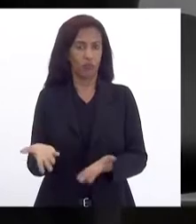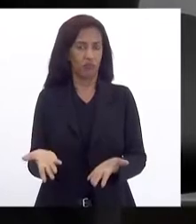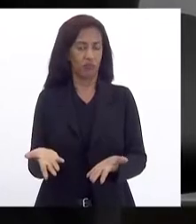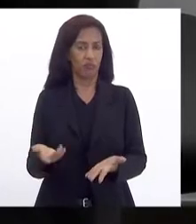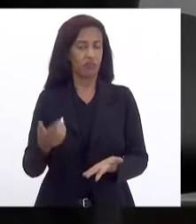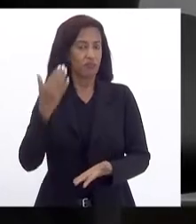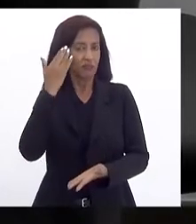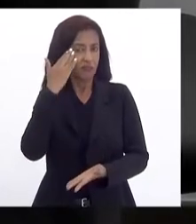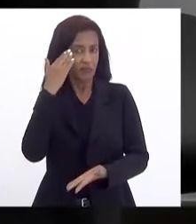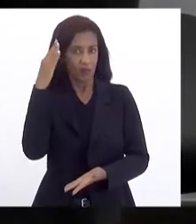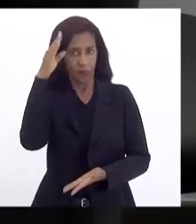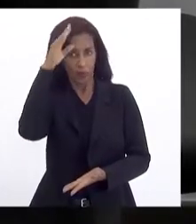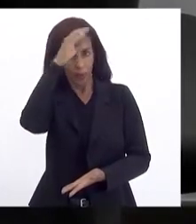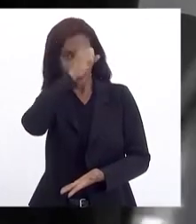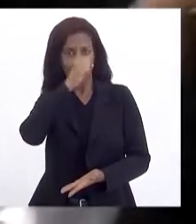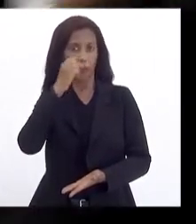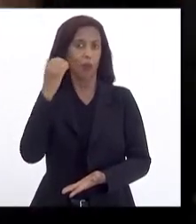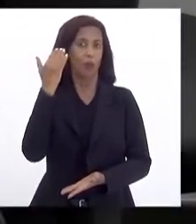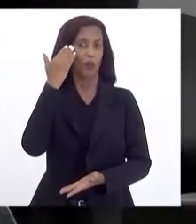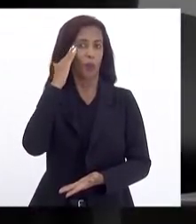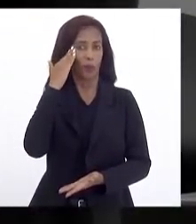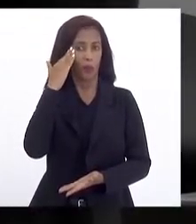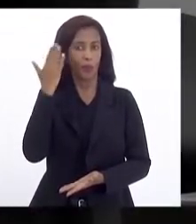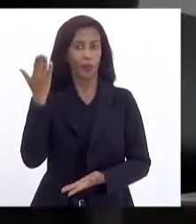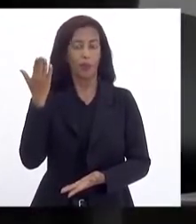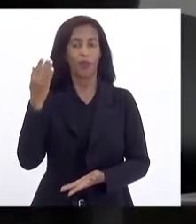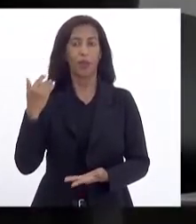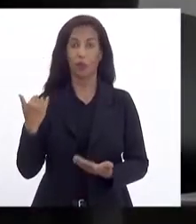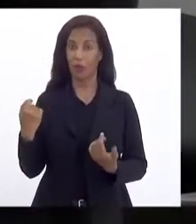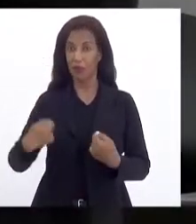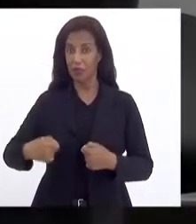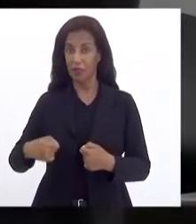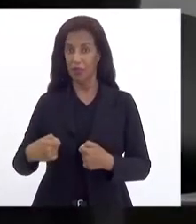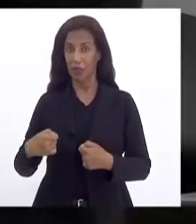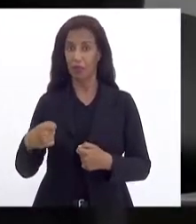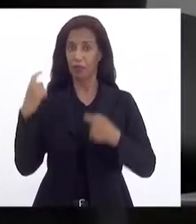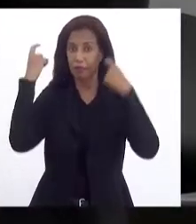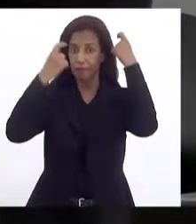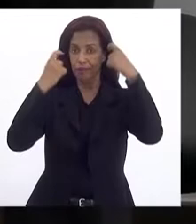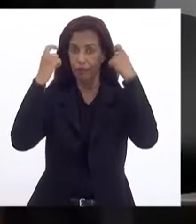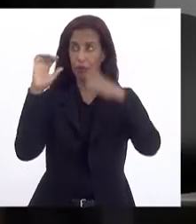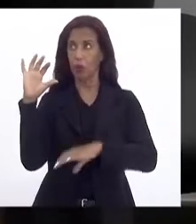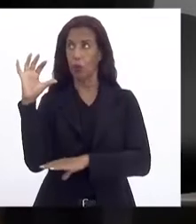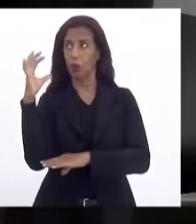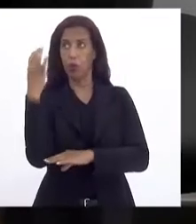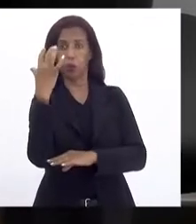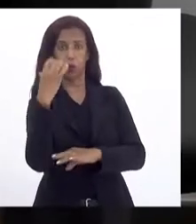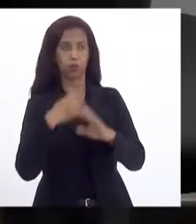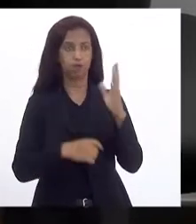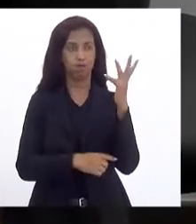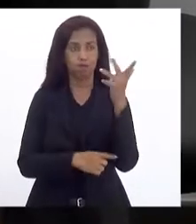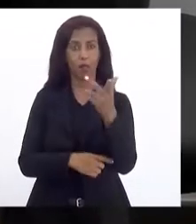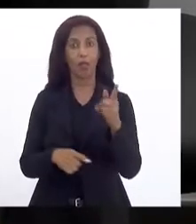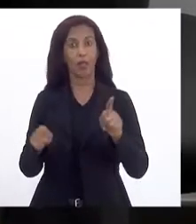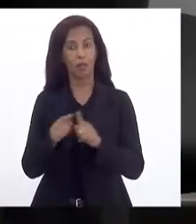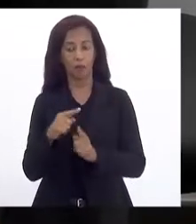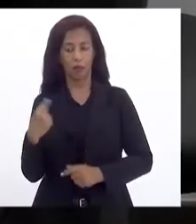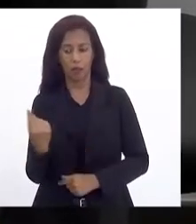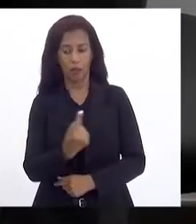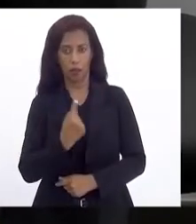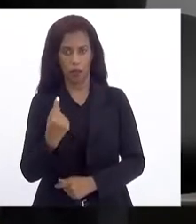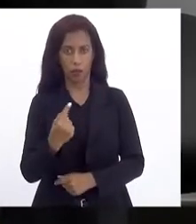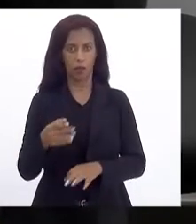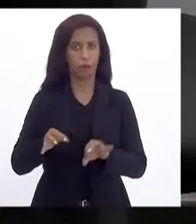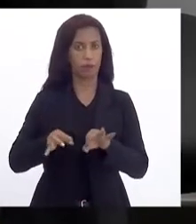preocupação em relação à preservação do meio ambiente, que também é uma preocupação nossa. Inclusive, o projeto de